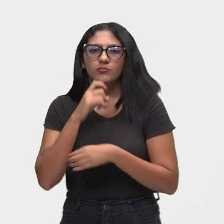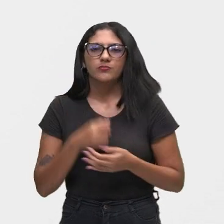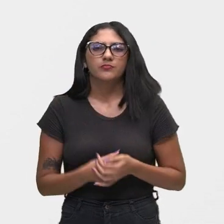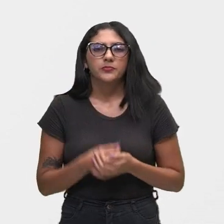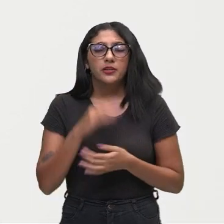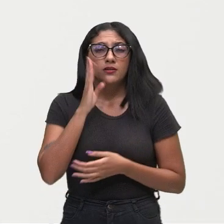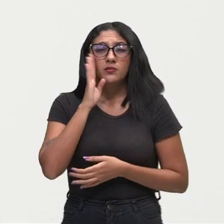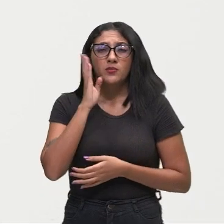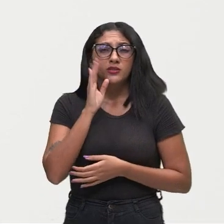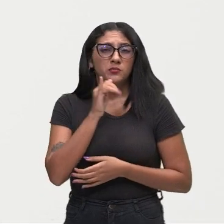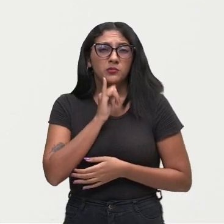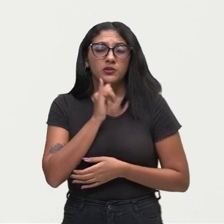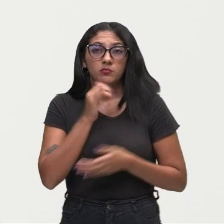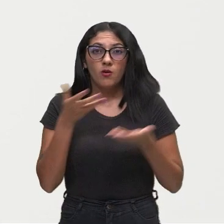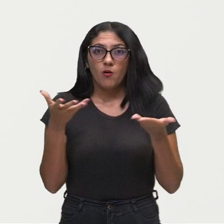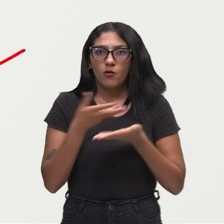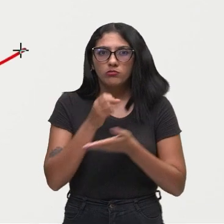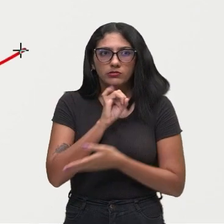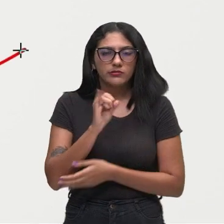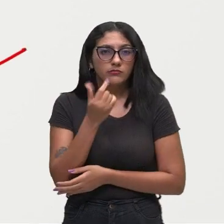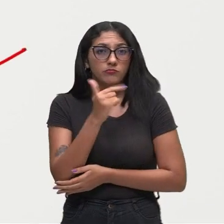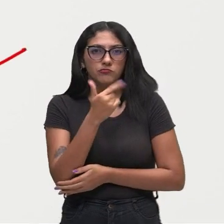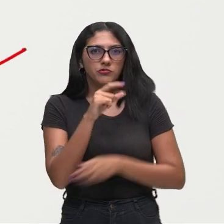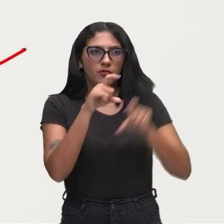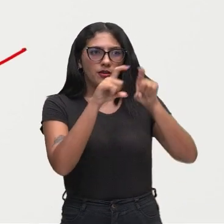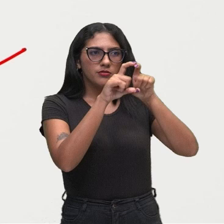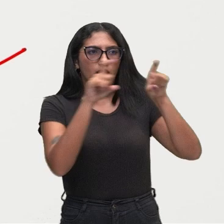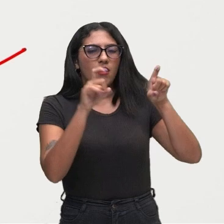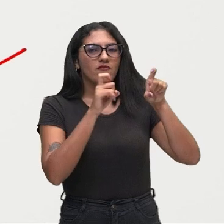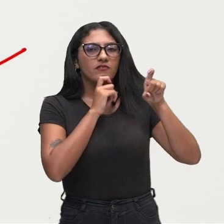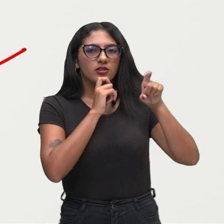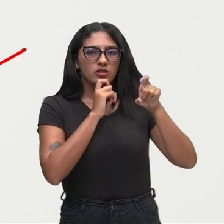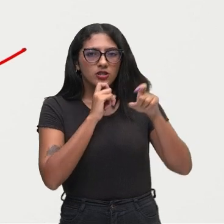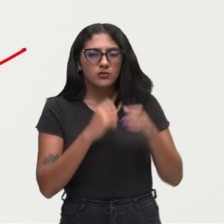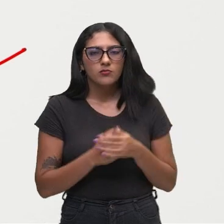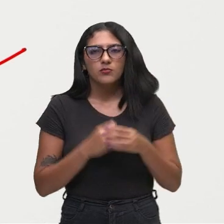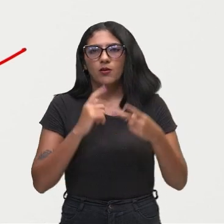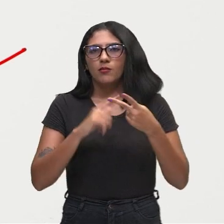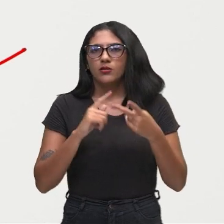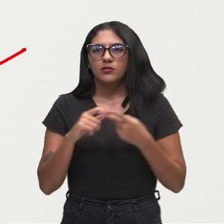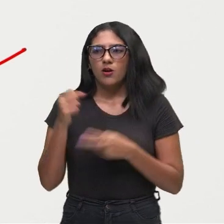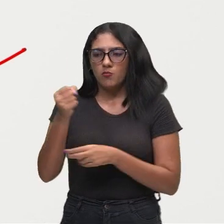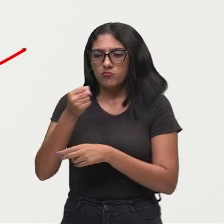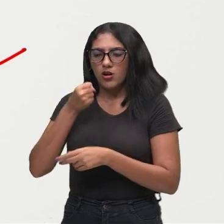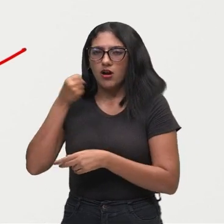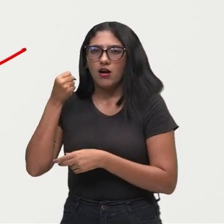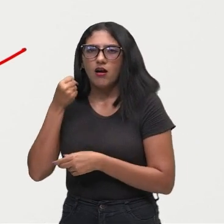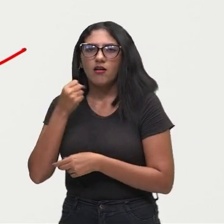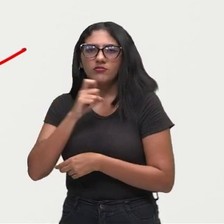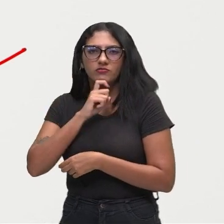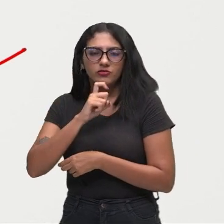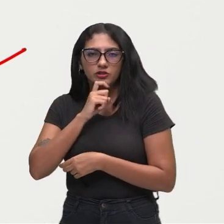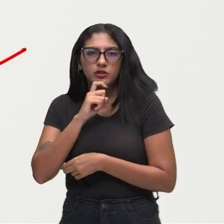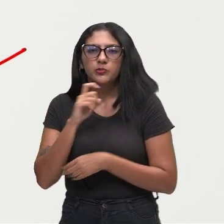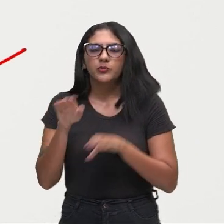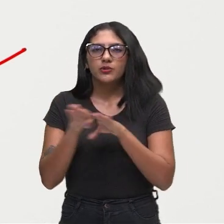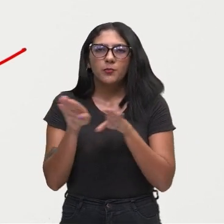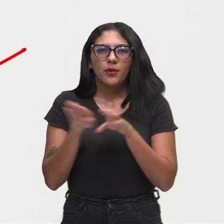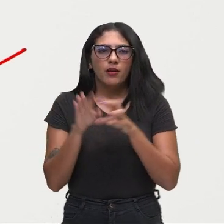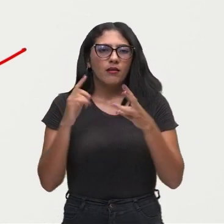seria a nossa vida sem os ar-condicionados, né? As grandes geladeiras e os grandes veículos